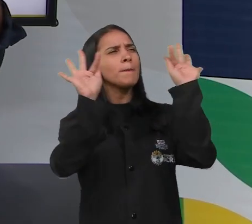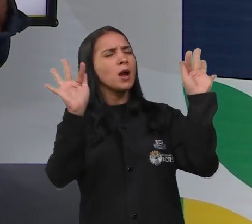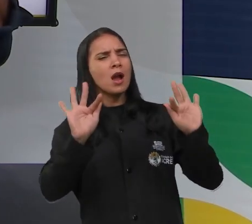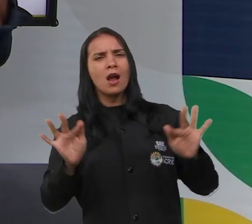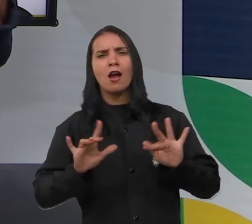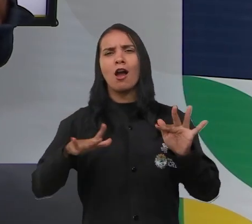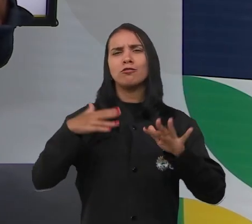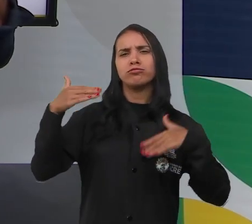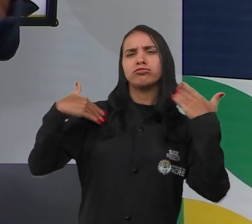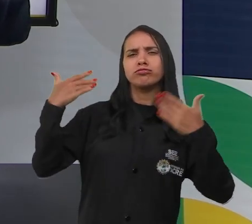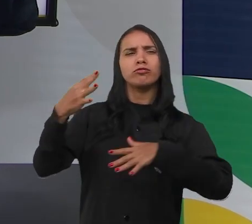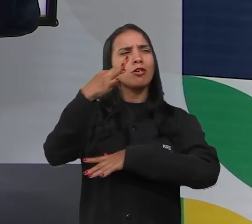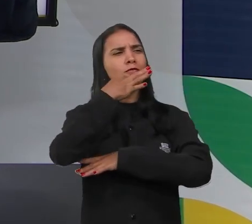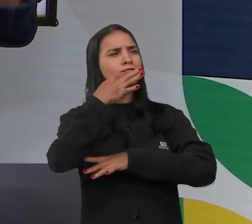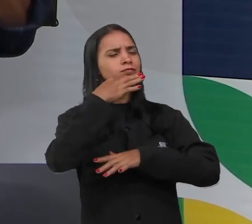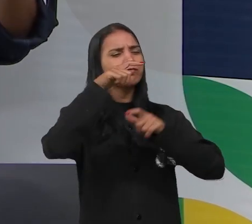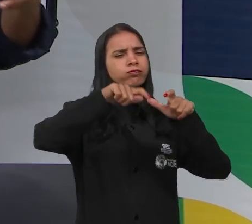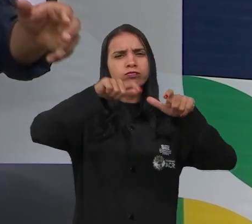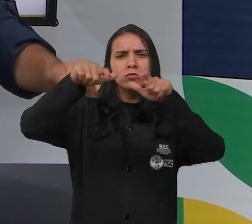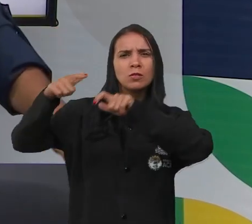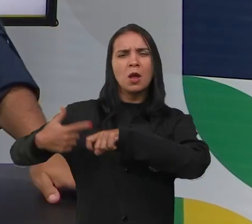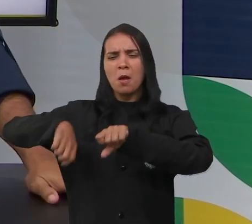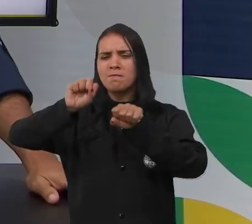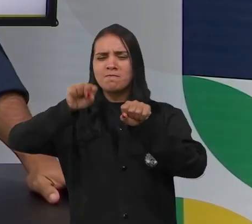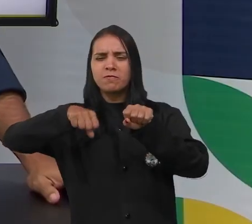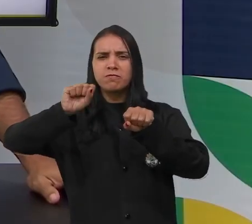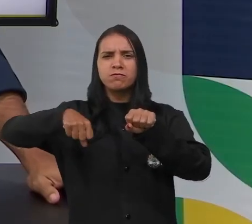vou conhecer a cidade de moto.